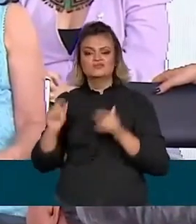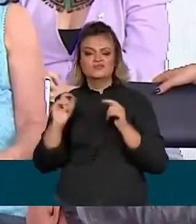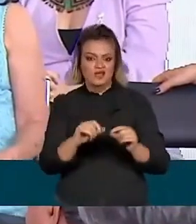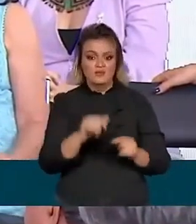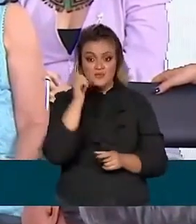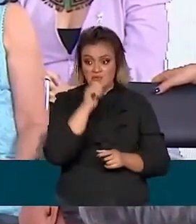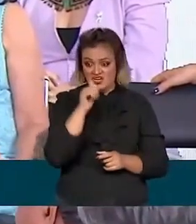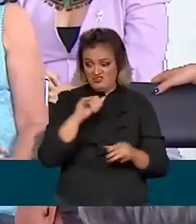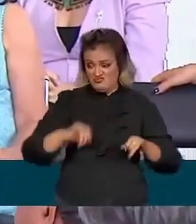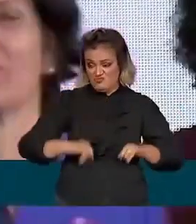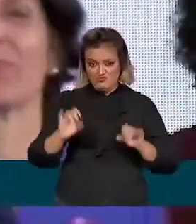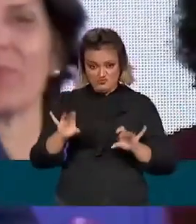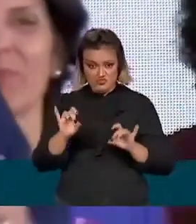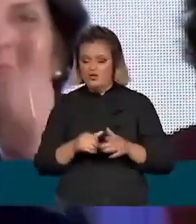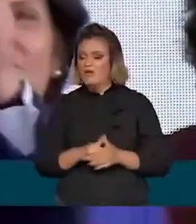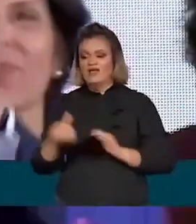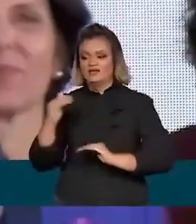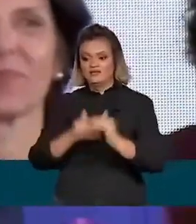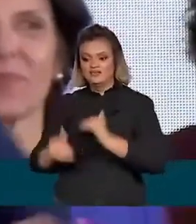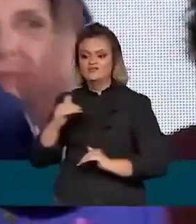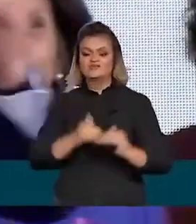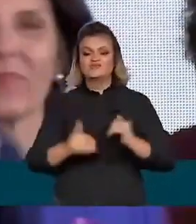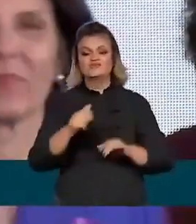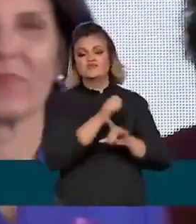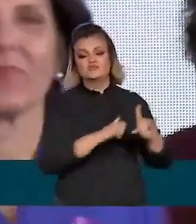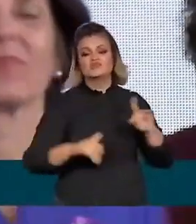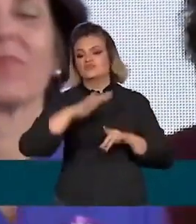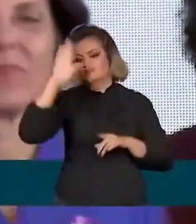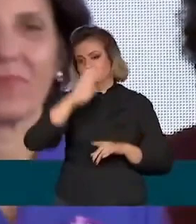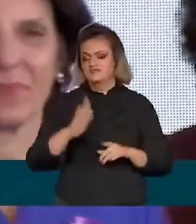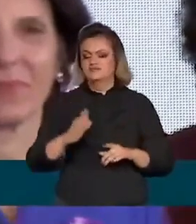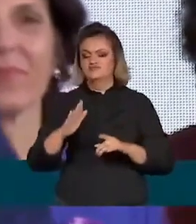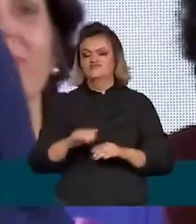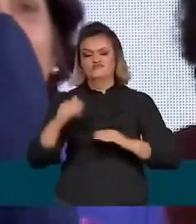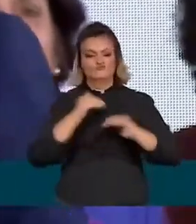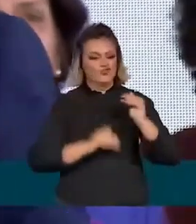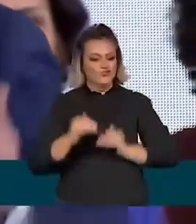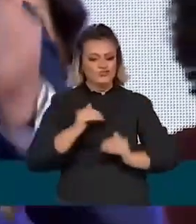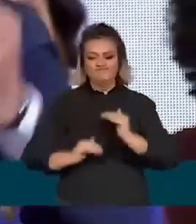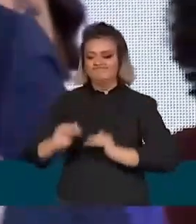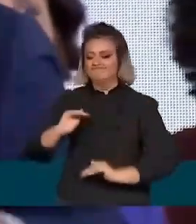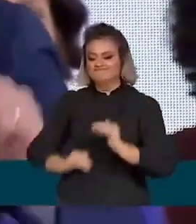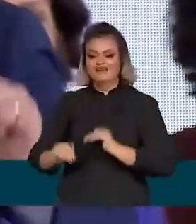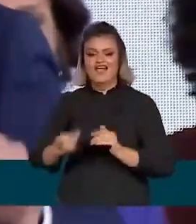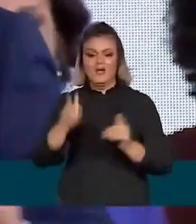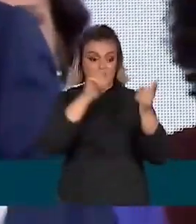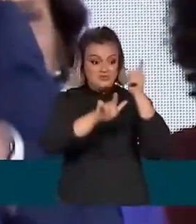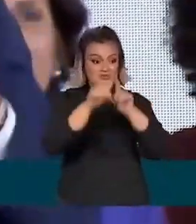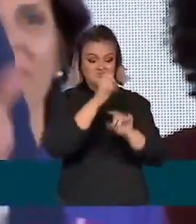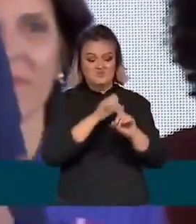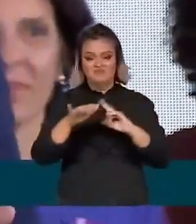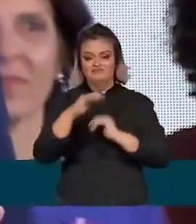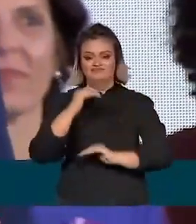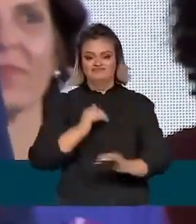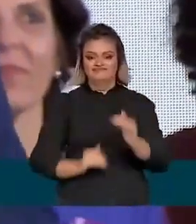mulheres sofreram, o retrocesso que a sociedade brasileira sofreu, o retrocesso que as conquistas sociais e